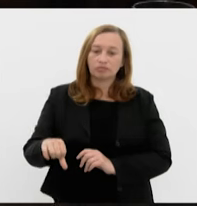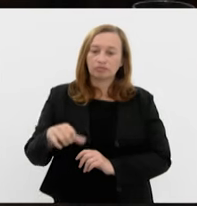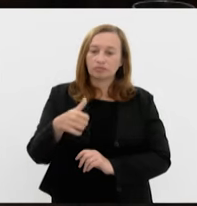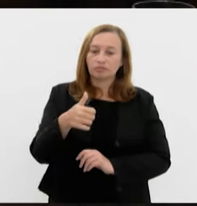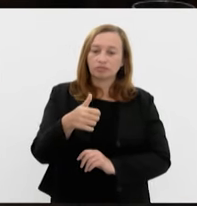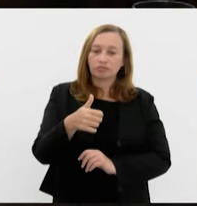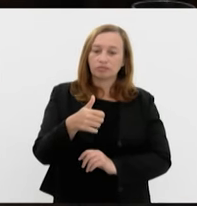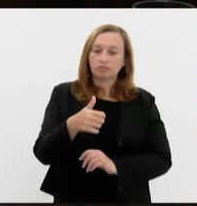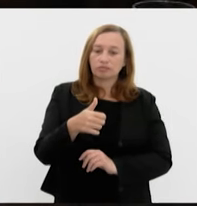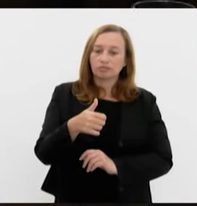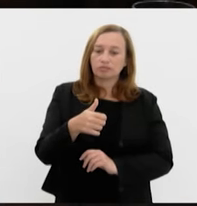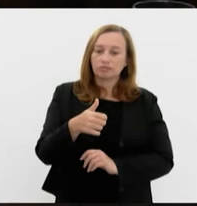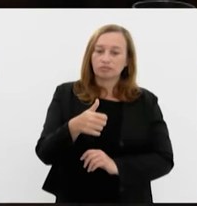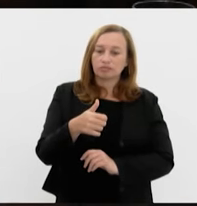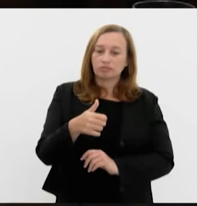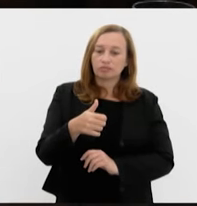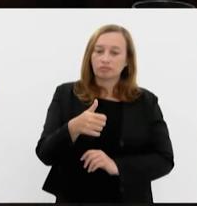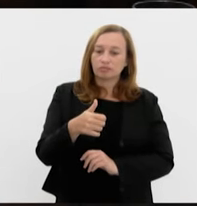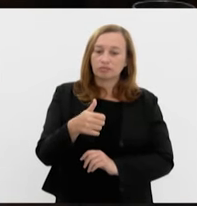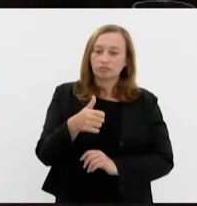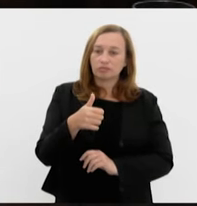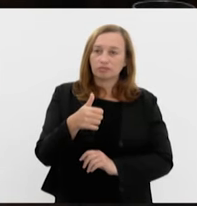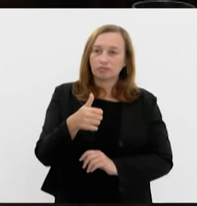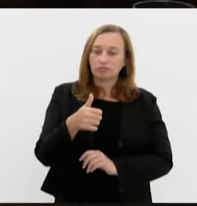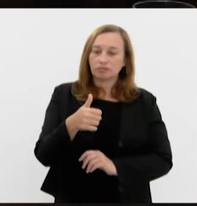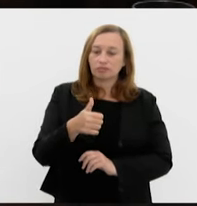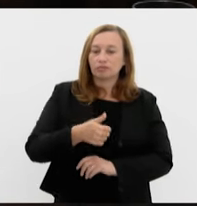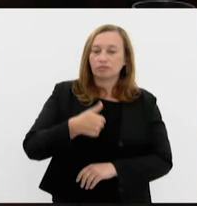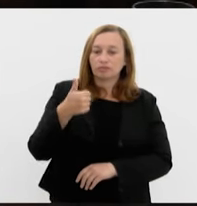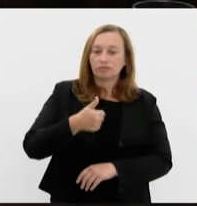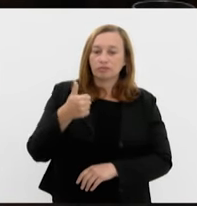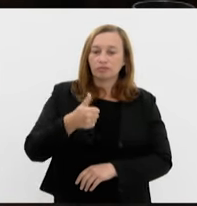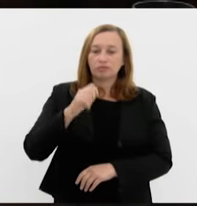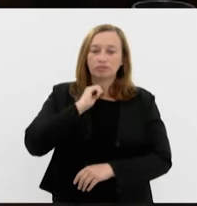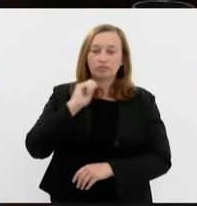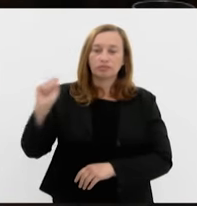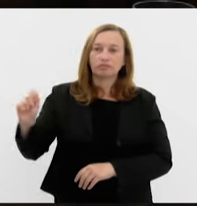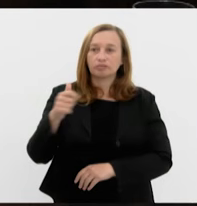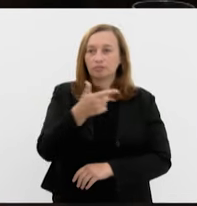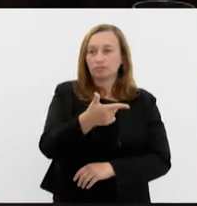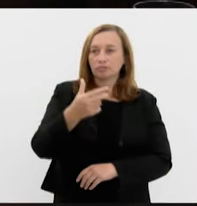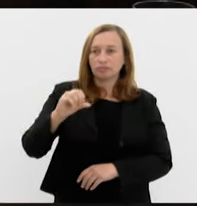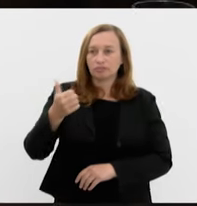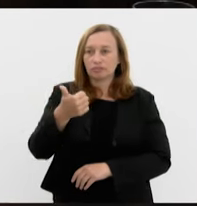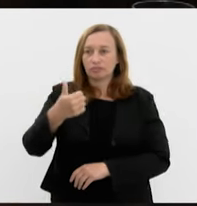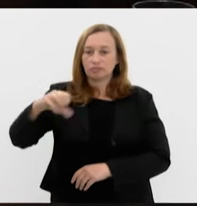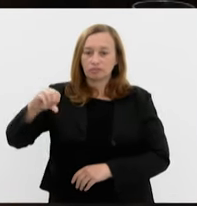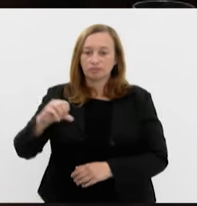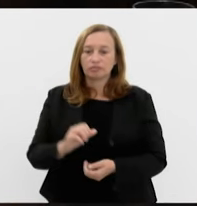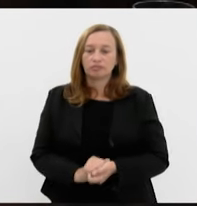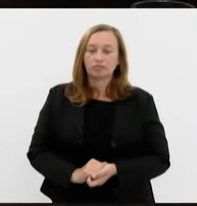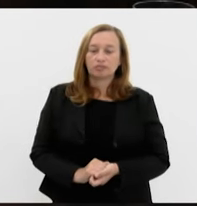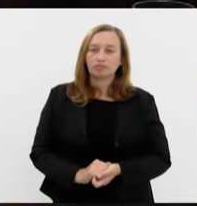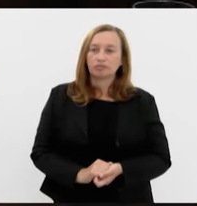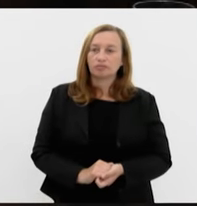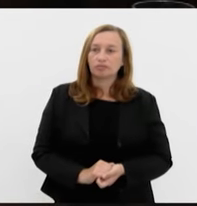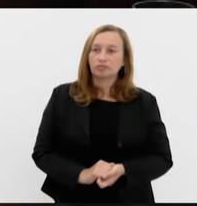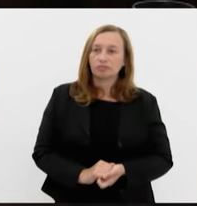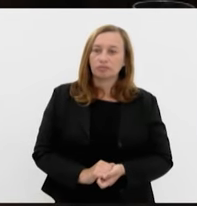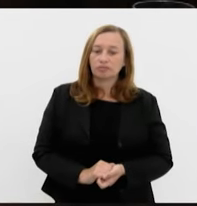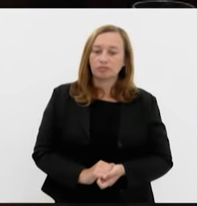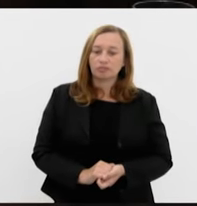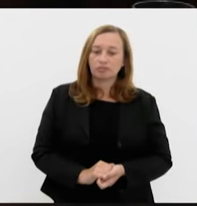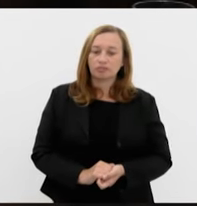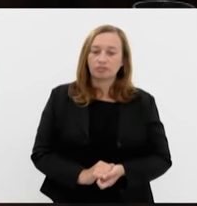8349 de de 1eo de abril de 2019 para instituir o programa